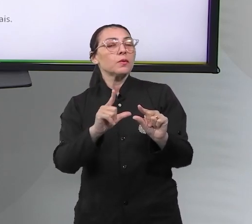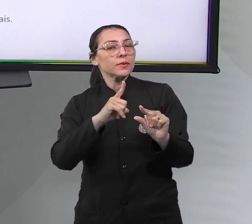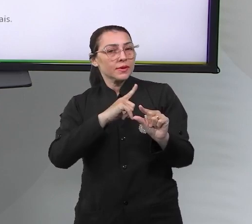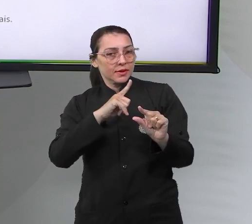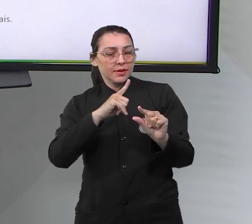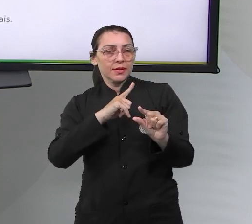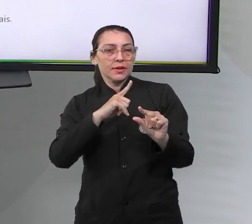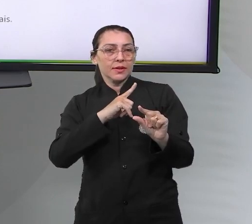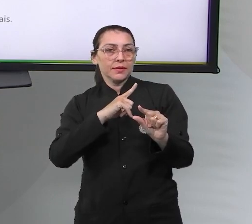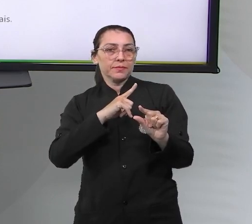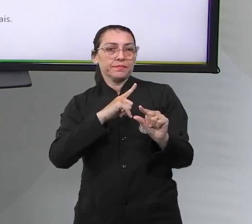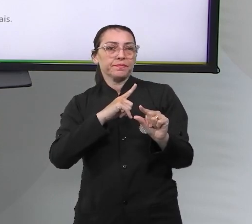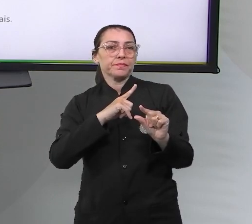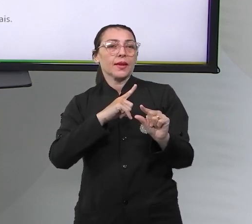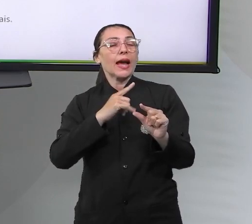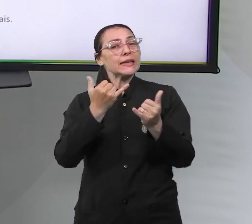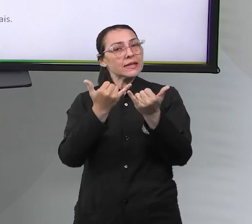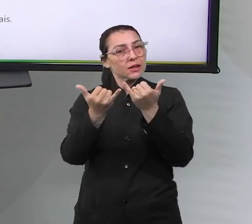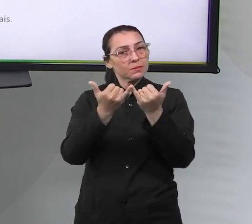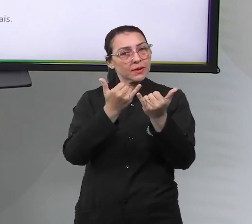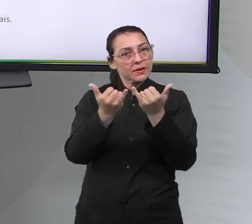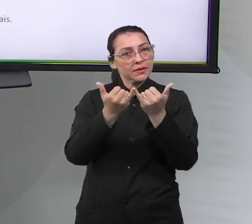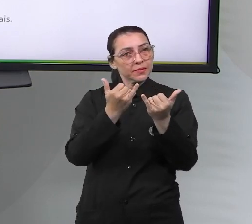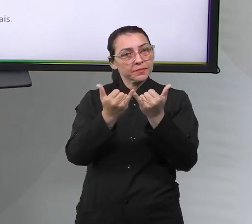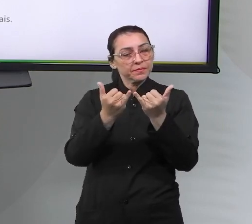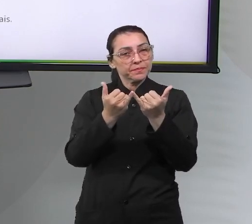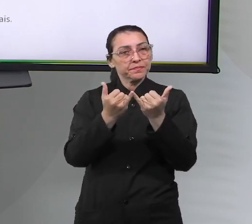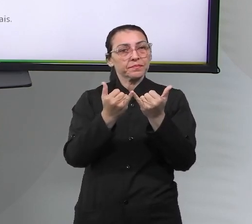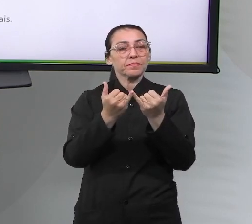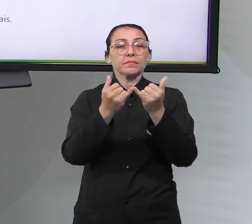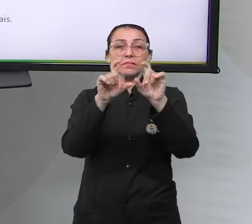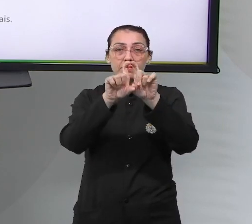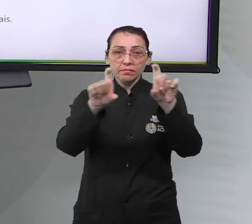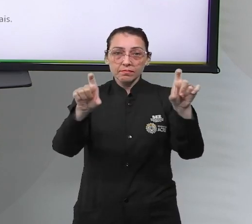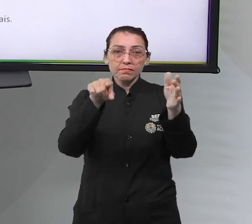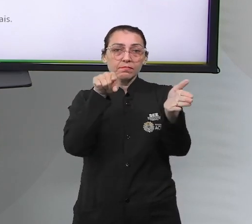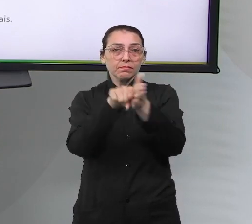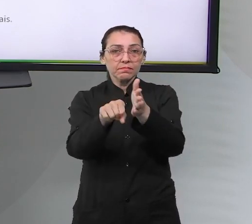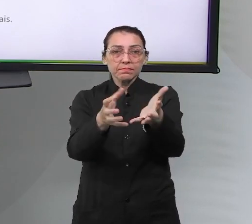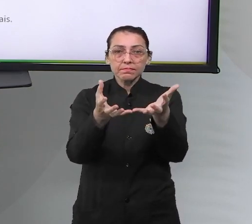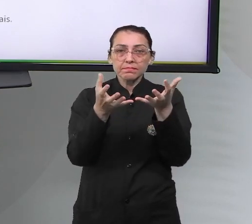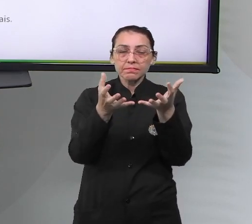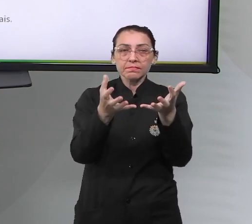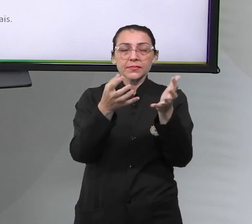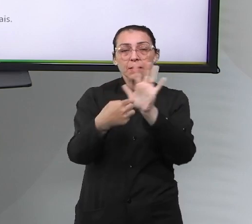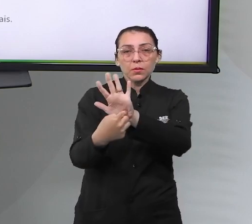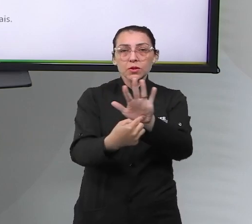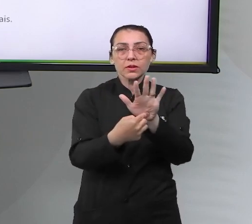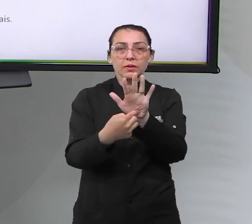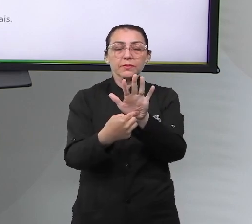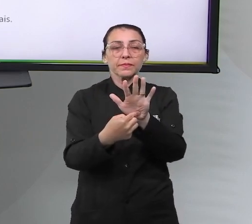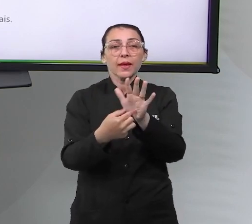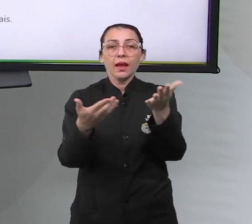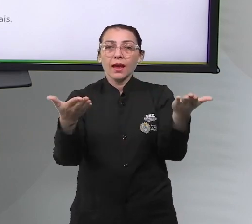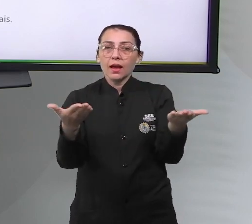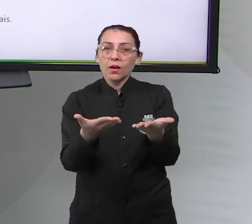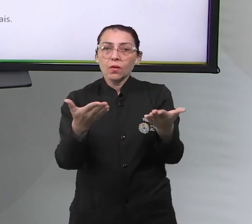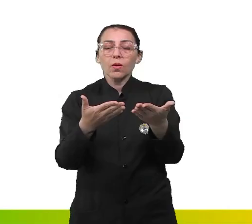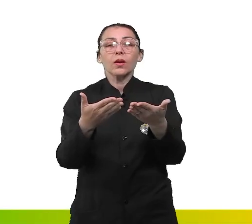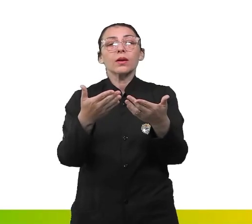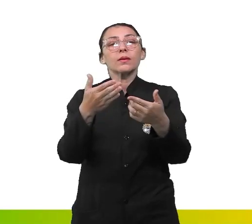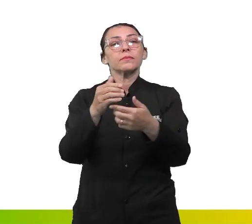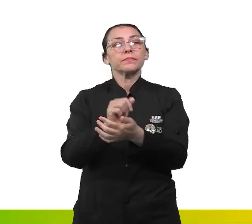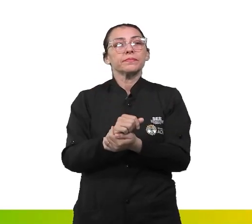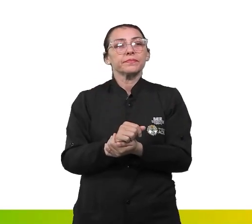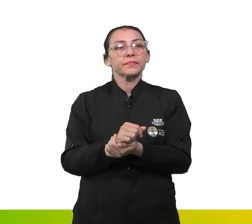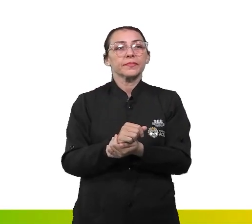ter justamente as semelhanças. É isso que o enunciado da questão ele está ponderando. Agora, vamos para o